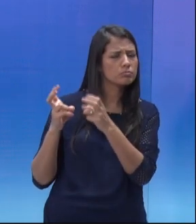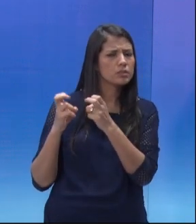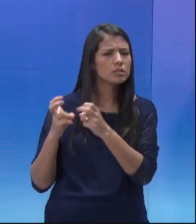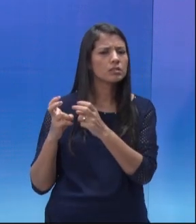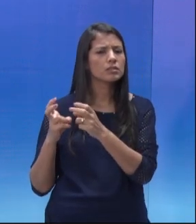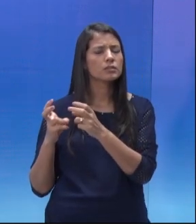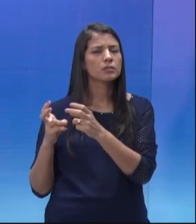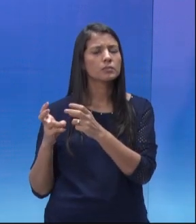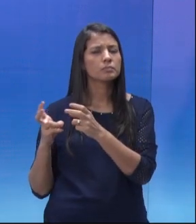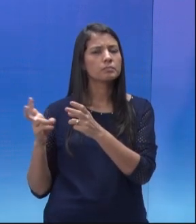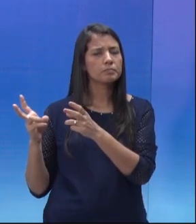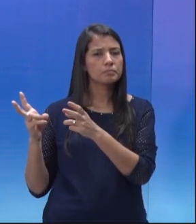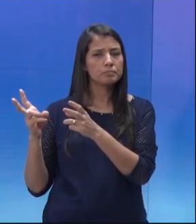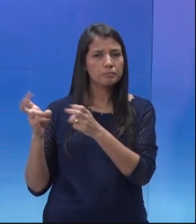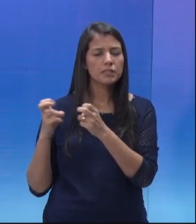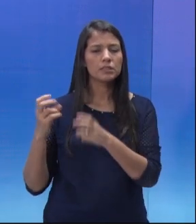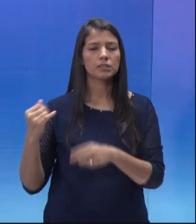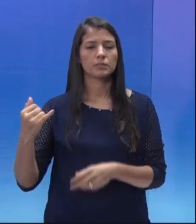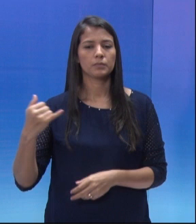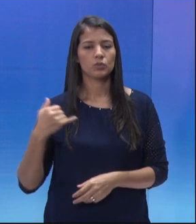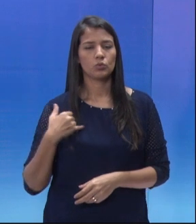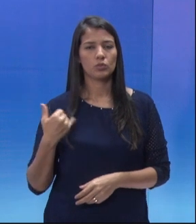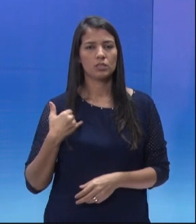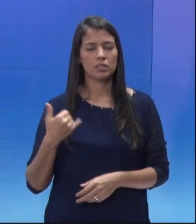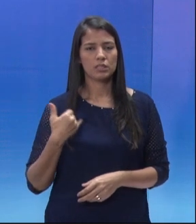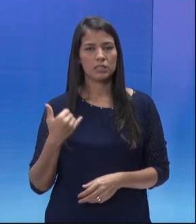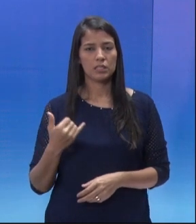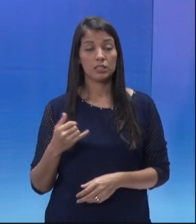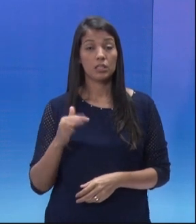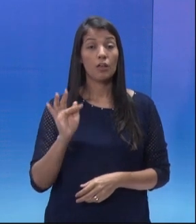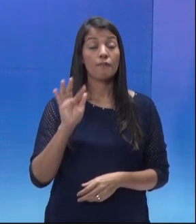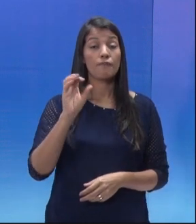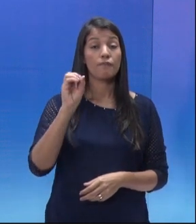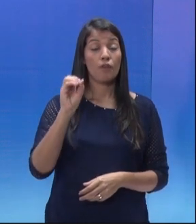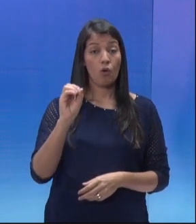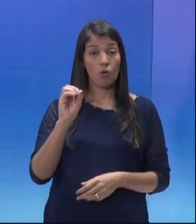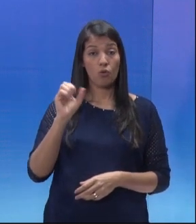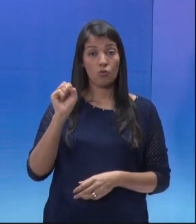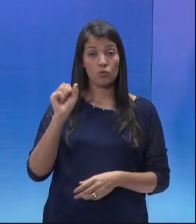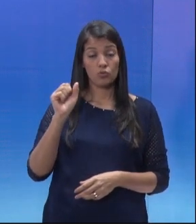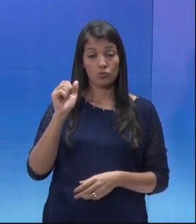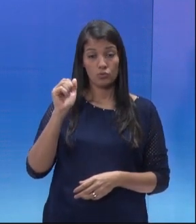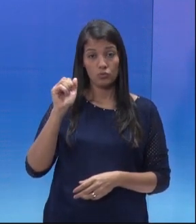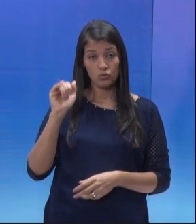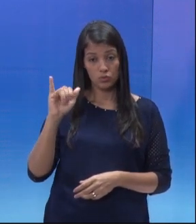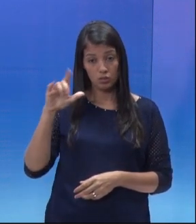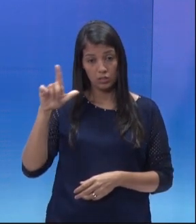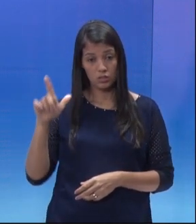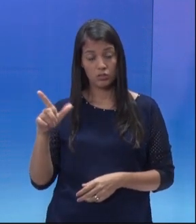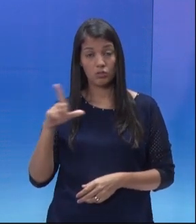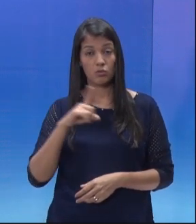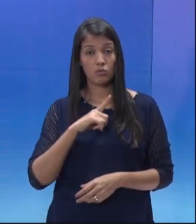segunda parte da questão? A massa do fóssil é 30 gramas e ele está emitindo